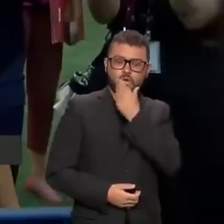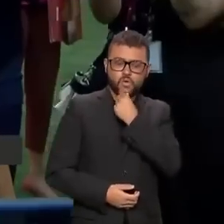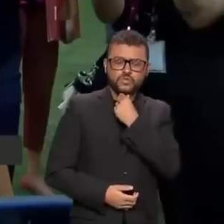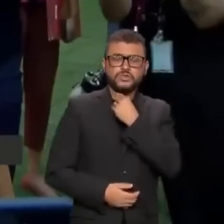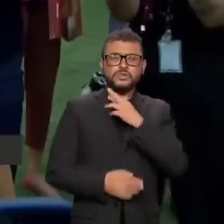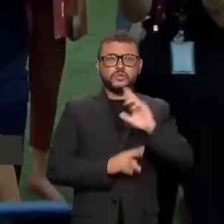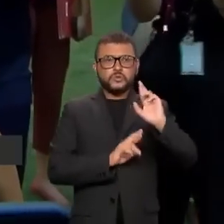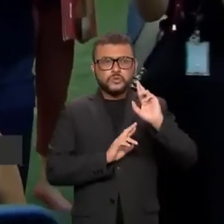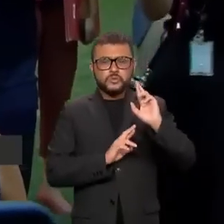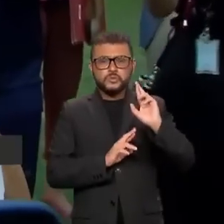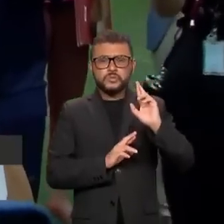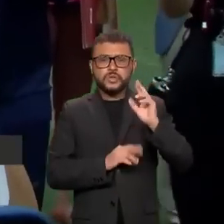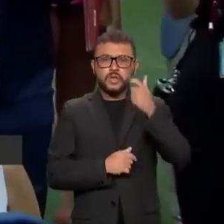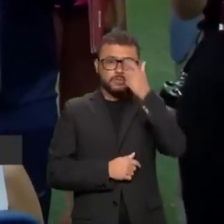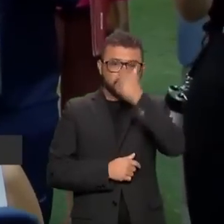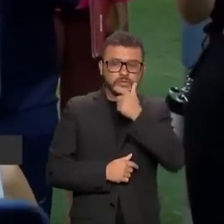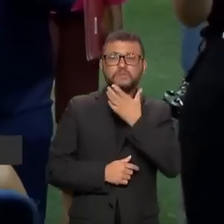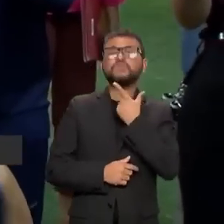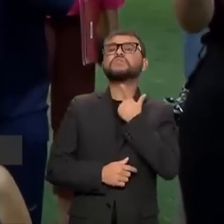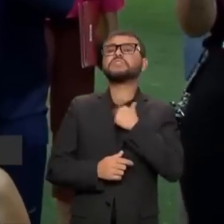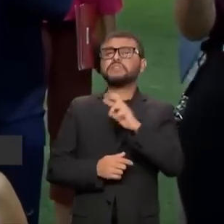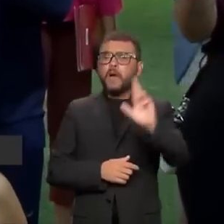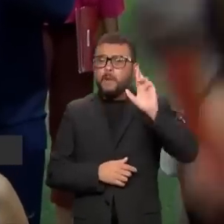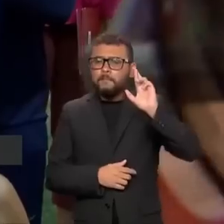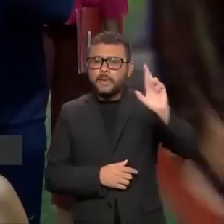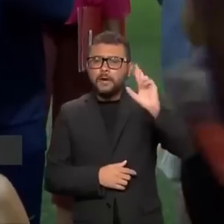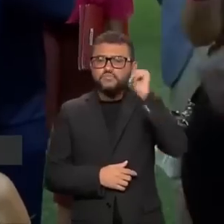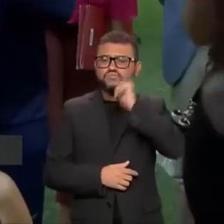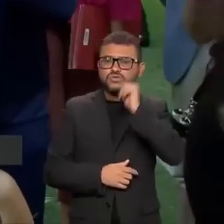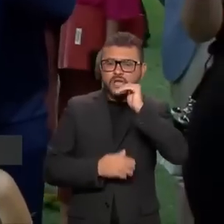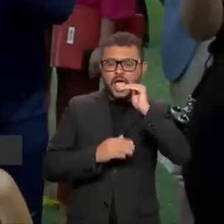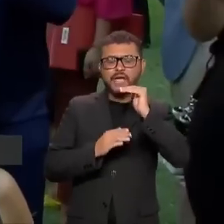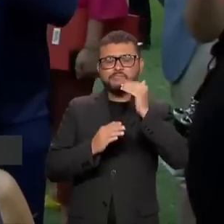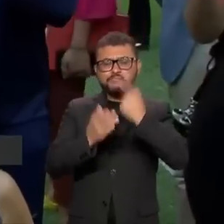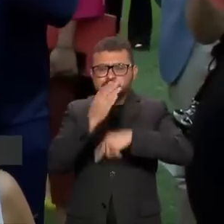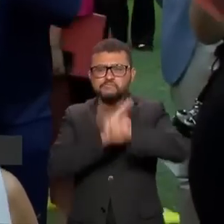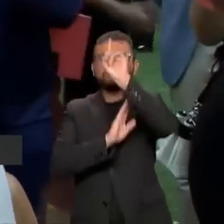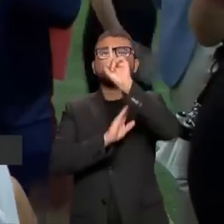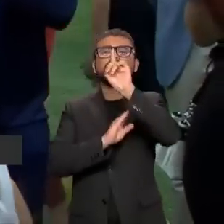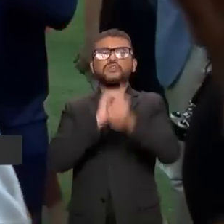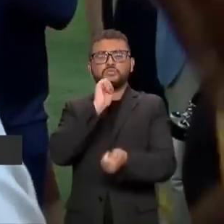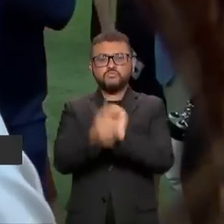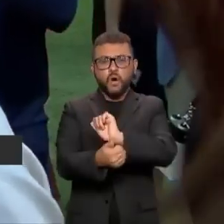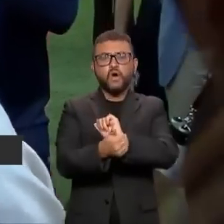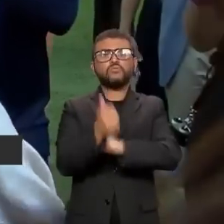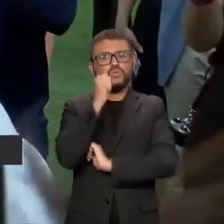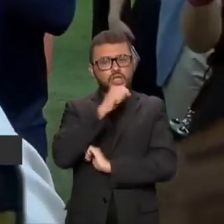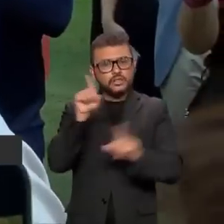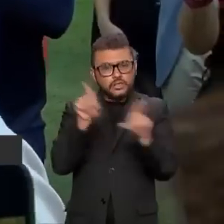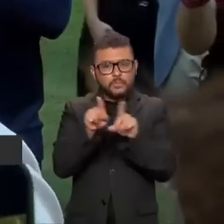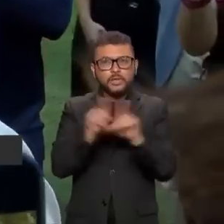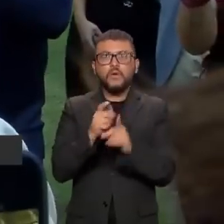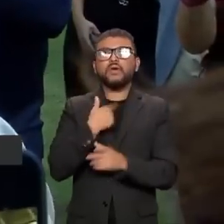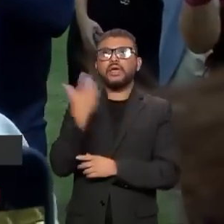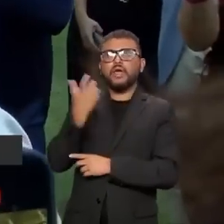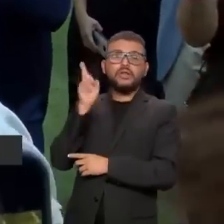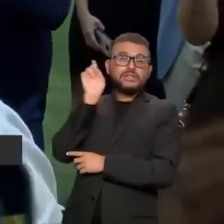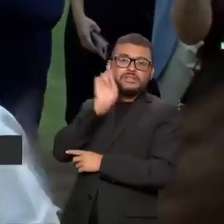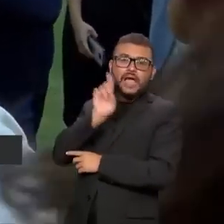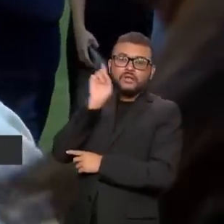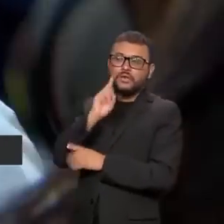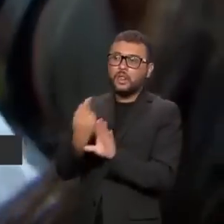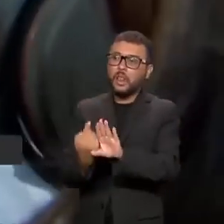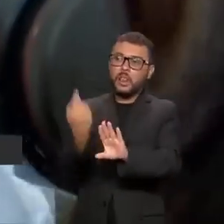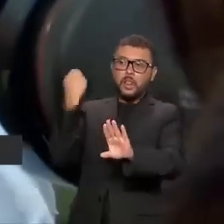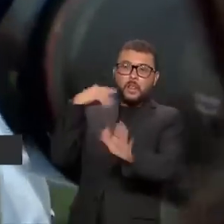torcedor, sabe, do crescimento do futebol feminino. Eu espero que daqui a alguns anos os Estados Unidos fiquem bem atrás